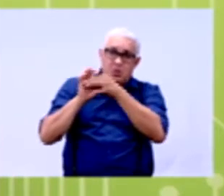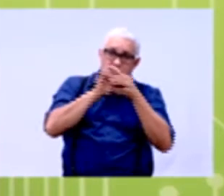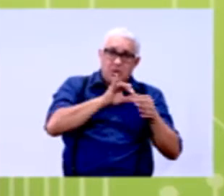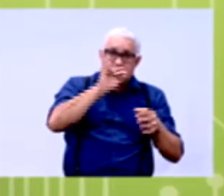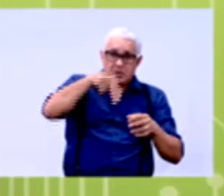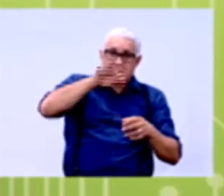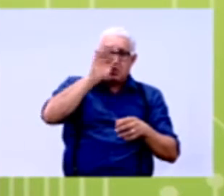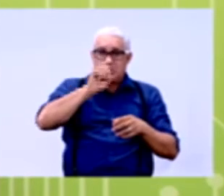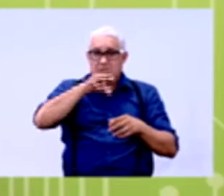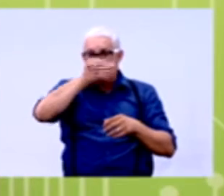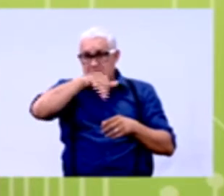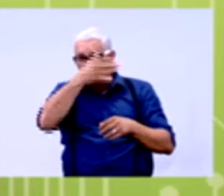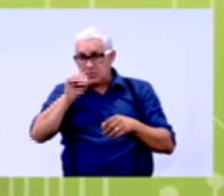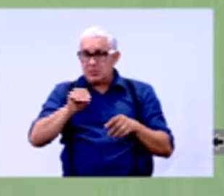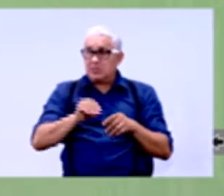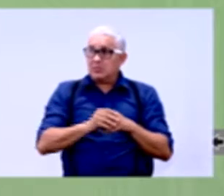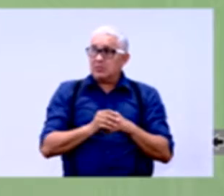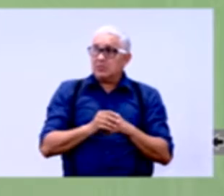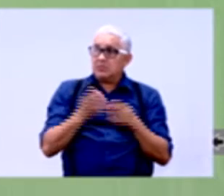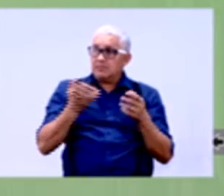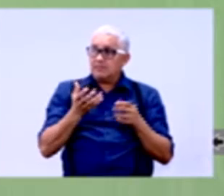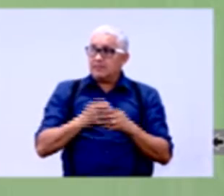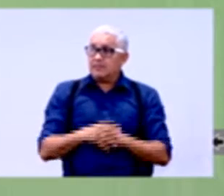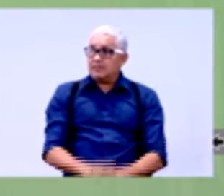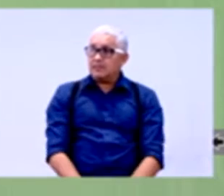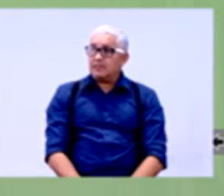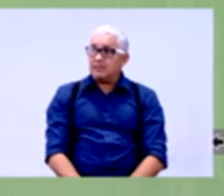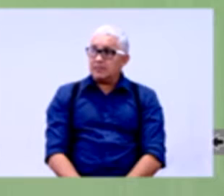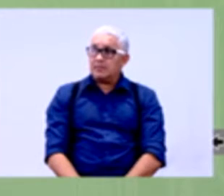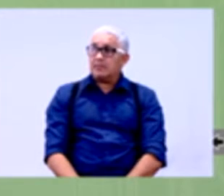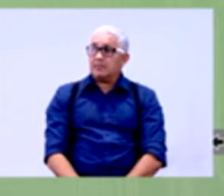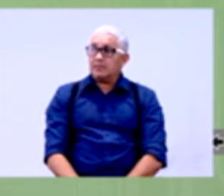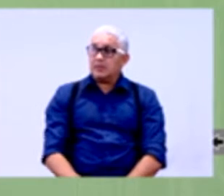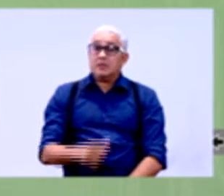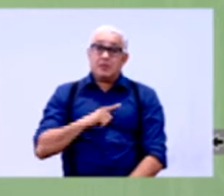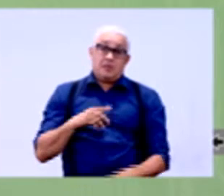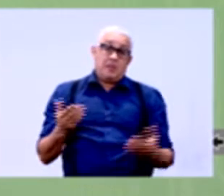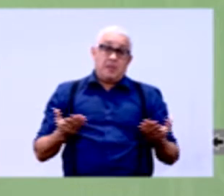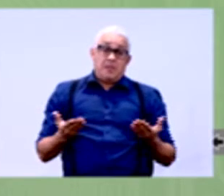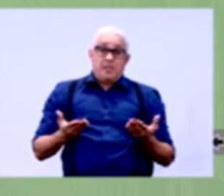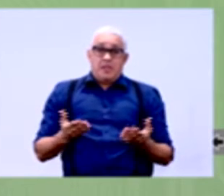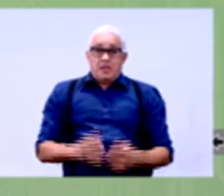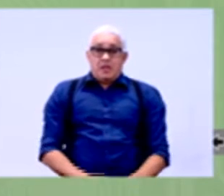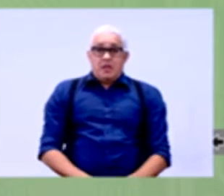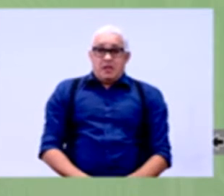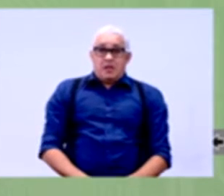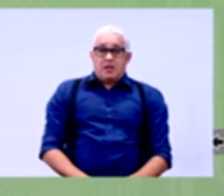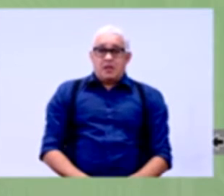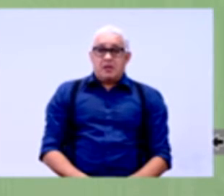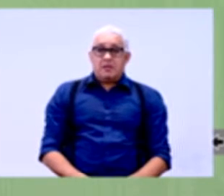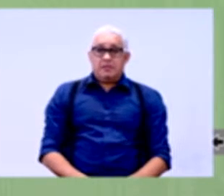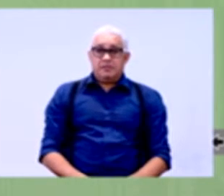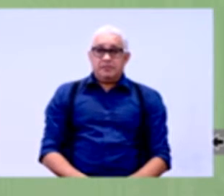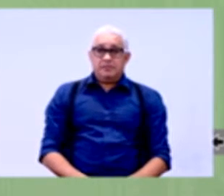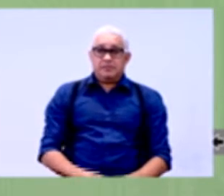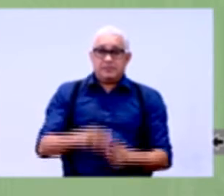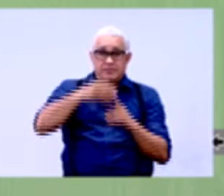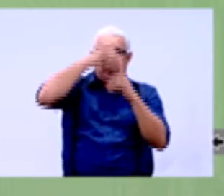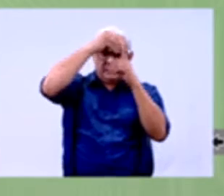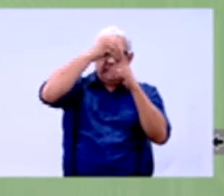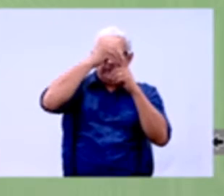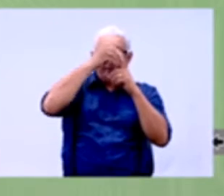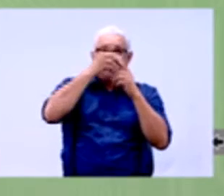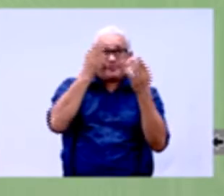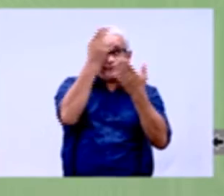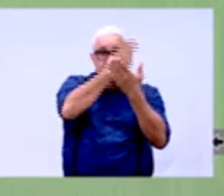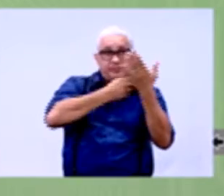desejado. Aí nós temos agora, então, um fluxo principal representado